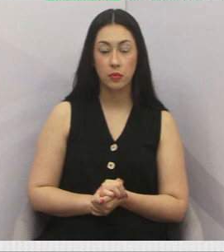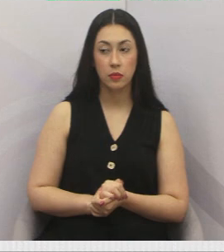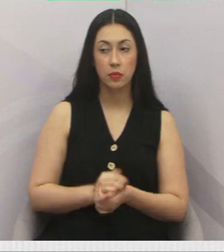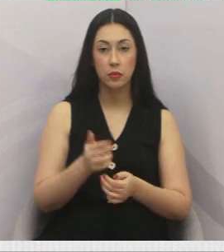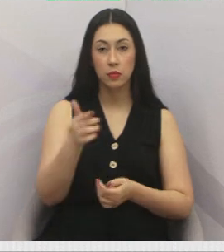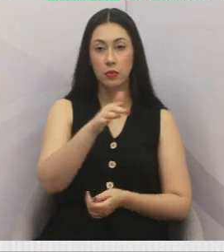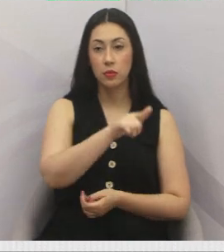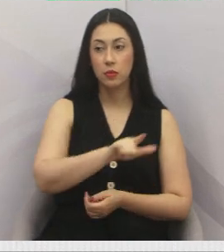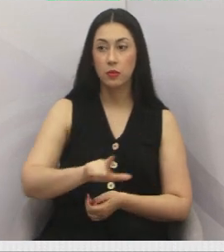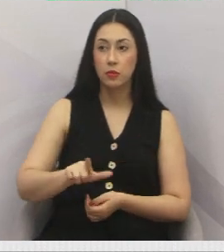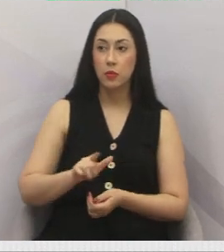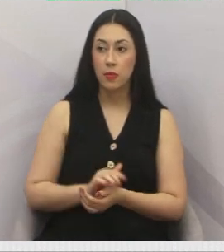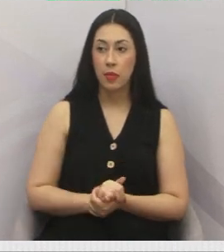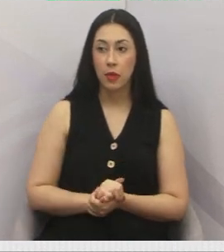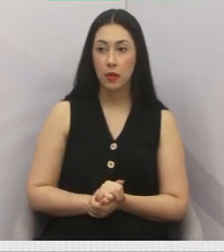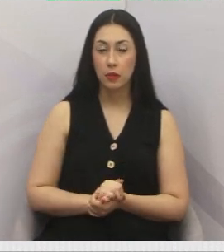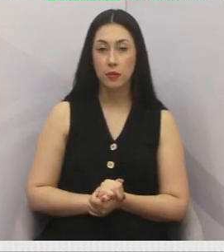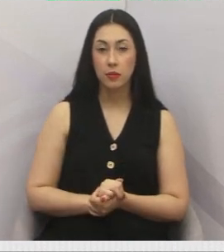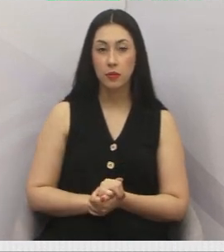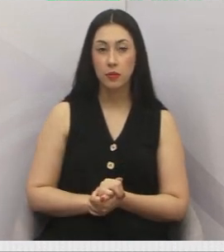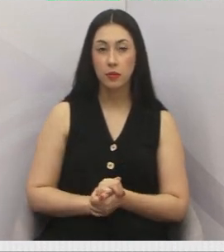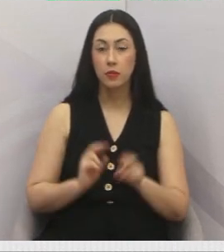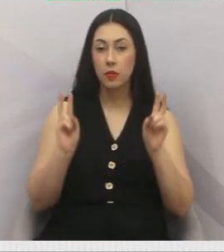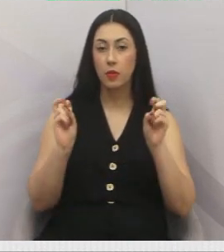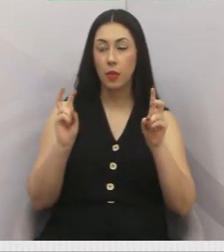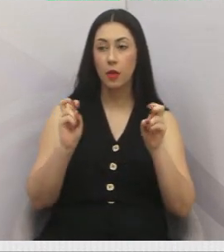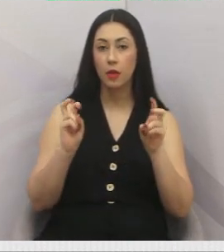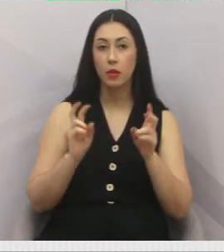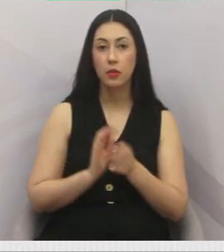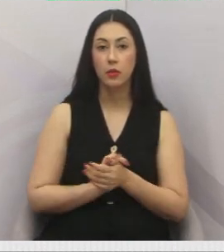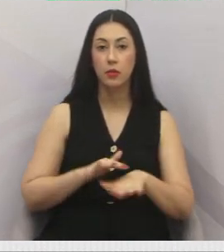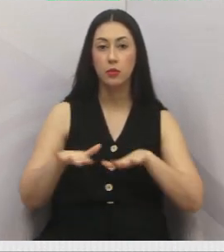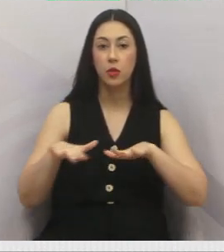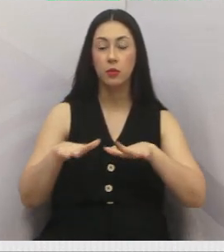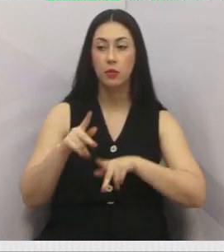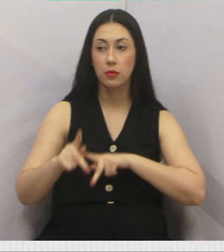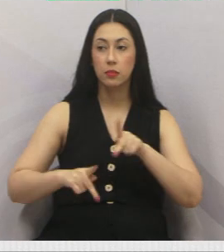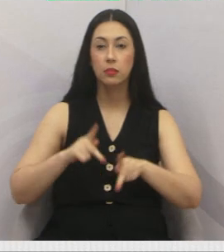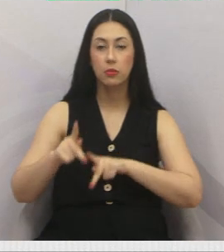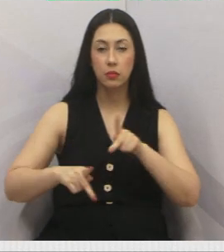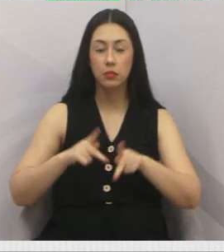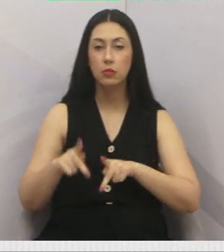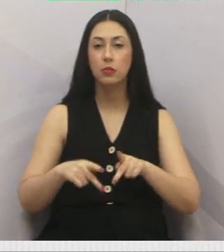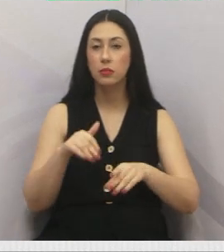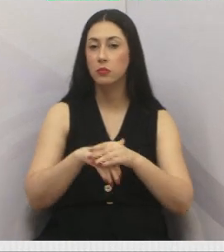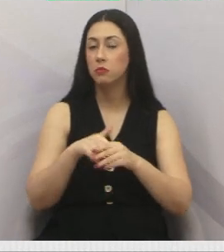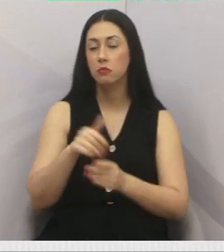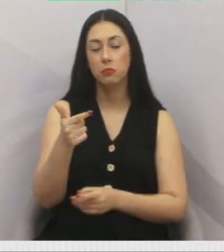Próximo voto. Segmento Movimentos Populares e ou Coletivos, voto em branco.